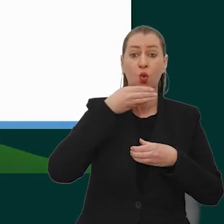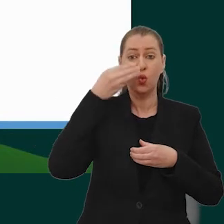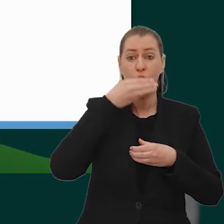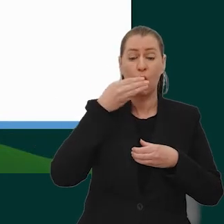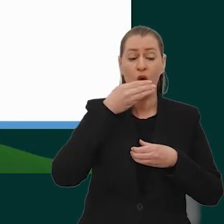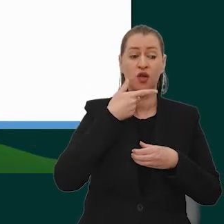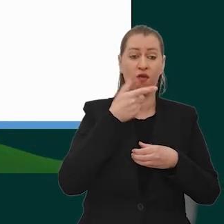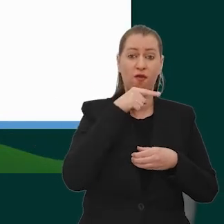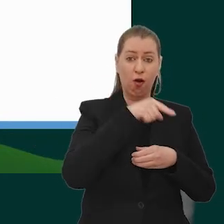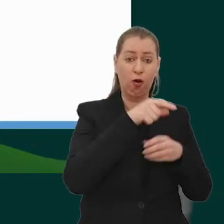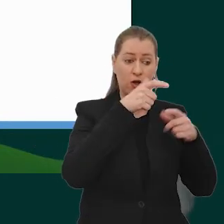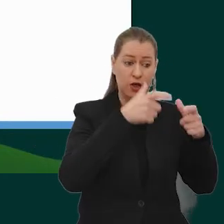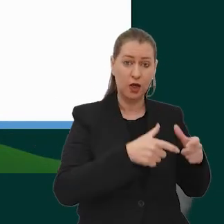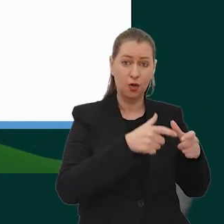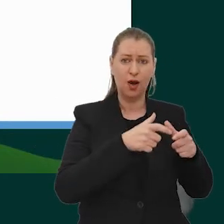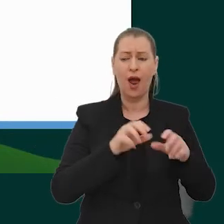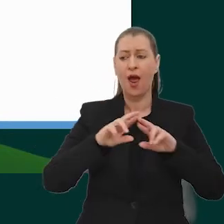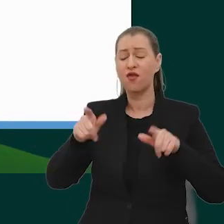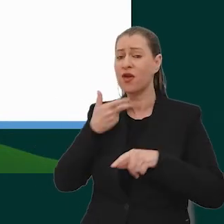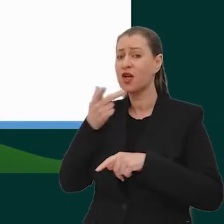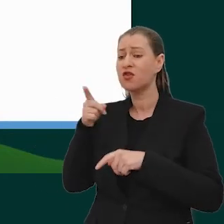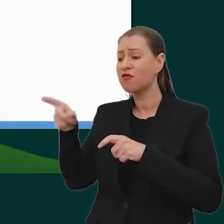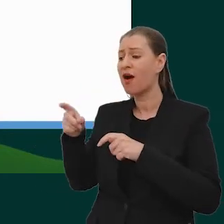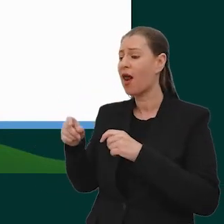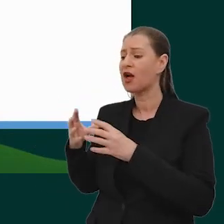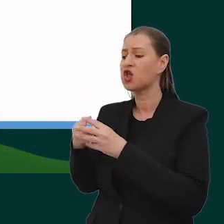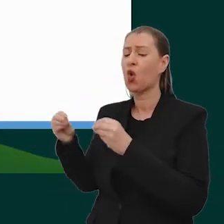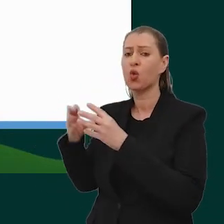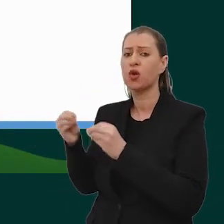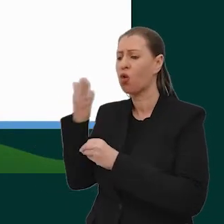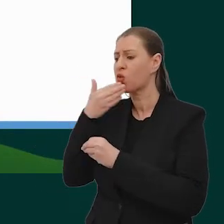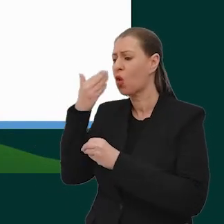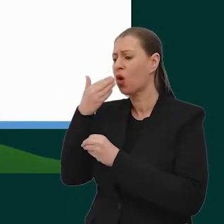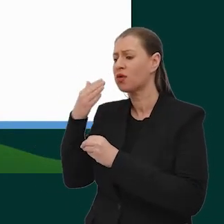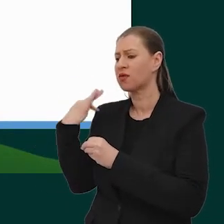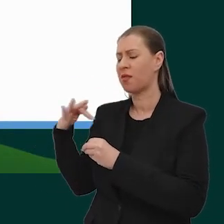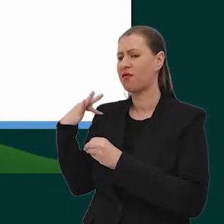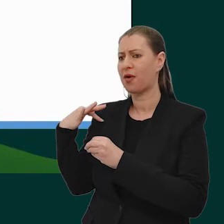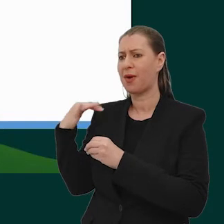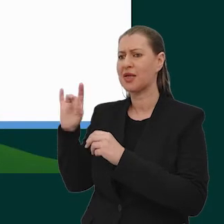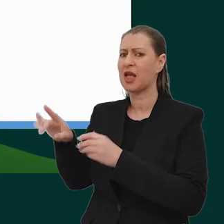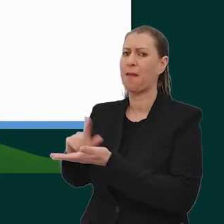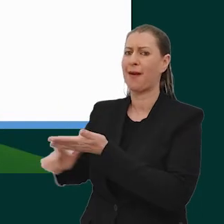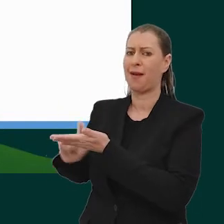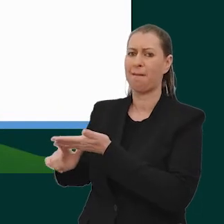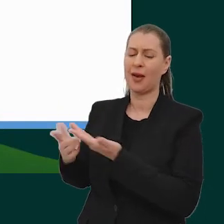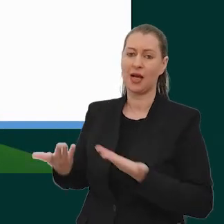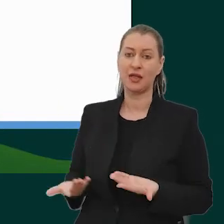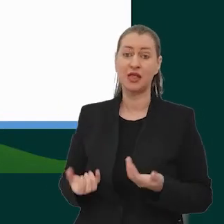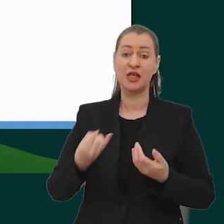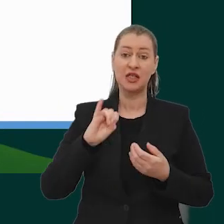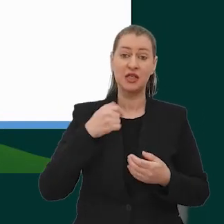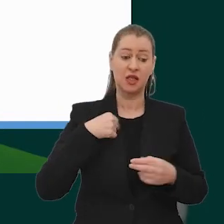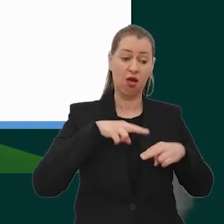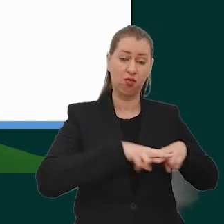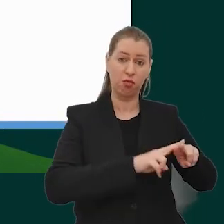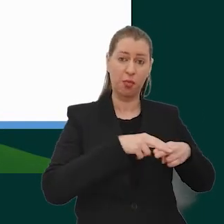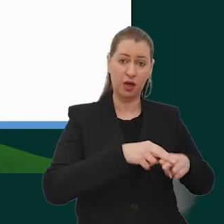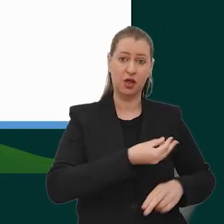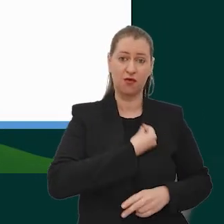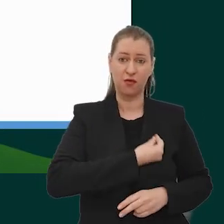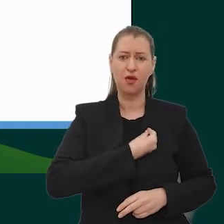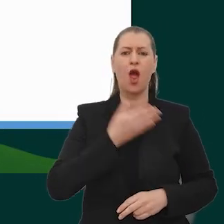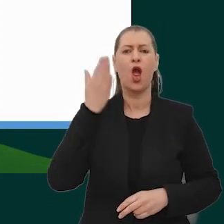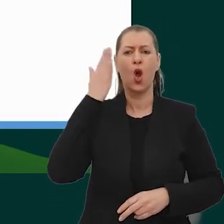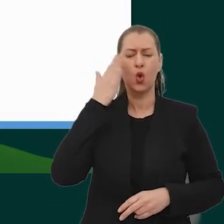doce numa farmácia, né? Que pode ter algodão doce, mas algodão daquele para higienização. Se eu estou num parquinho, eu sei